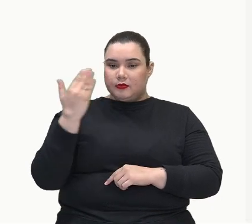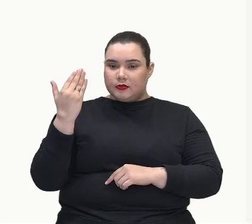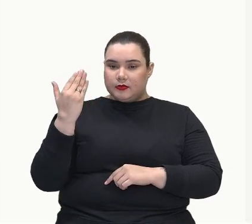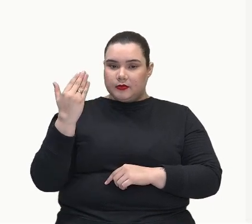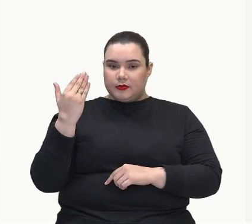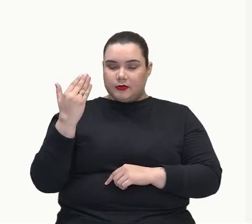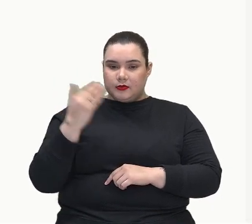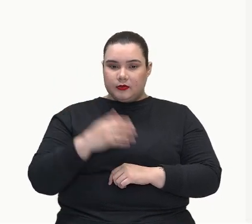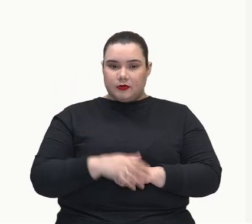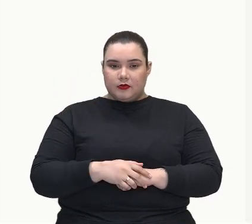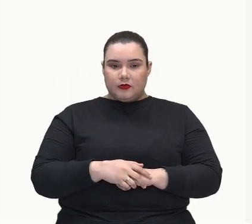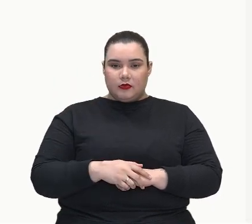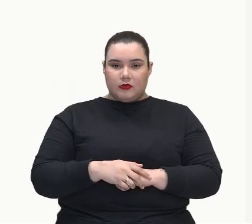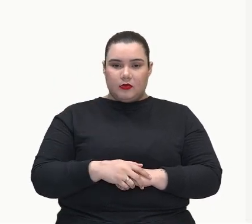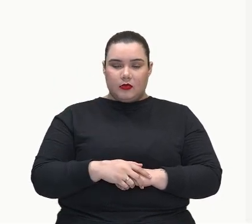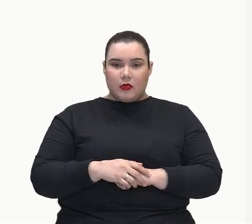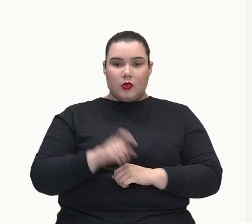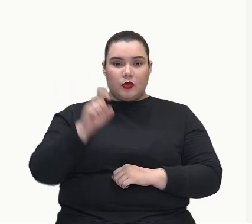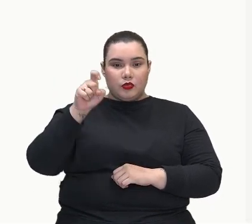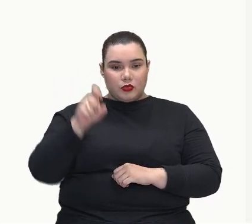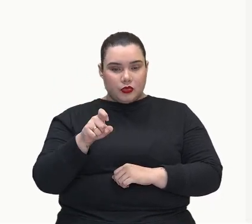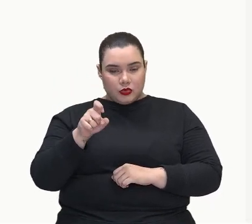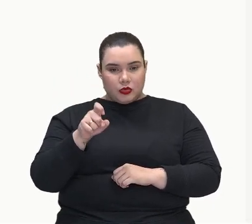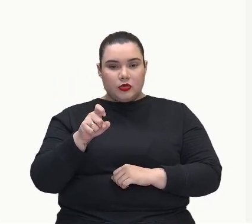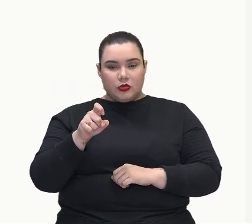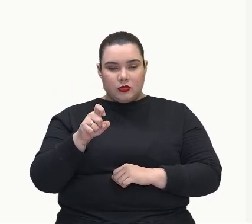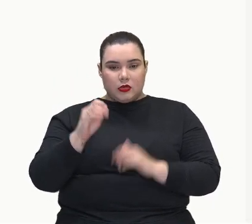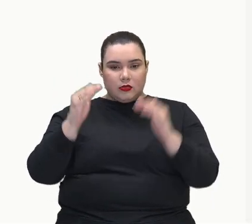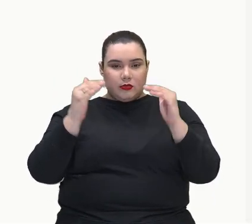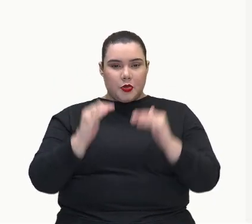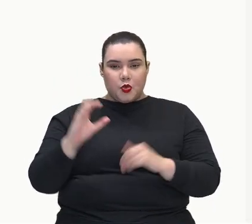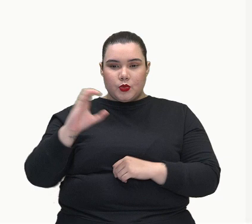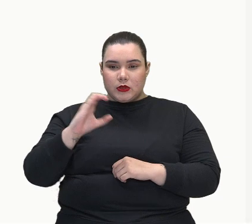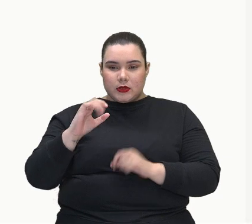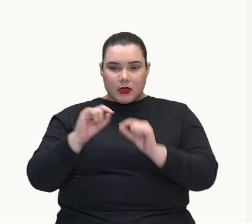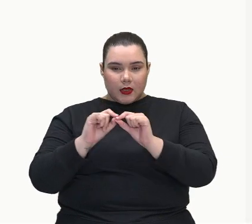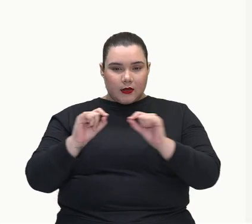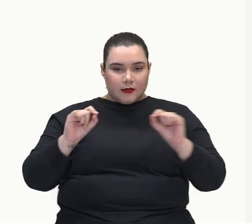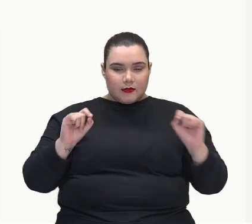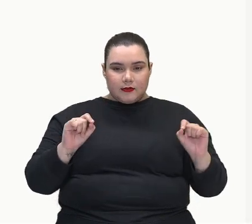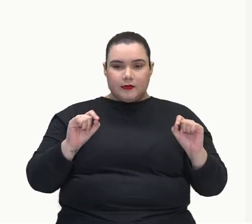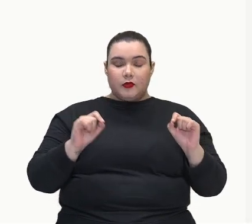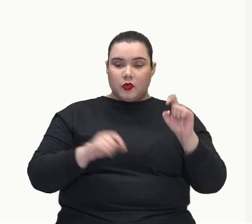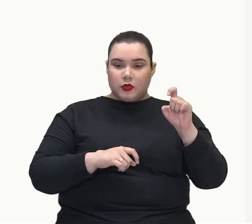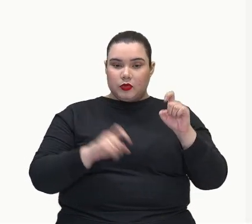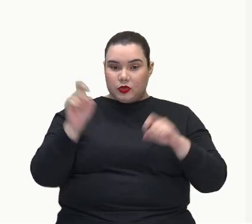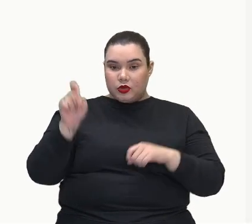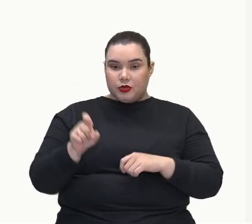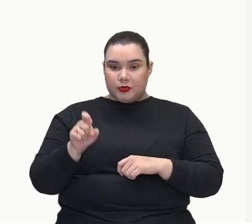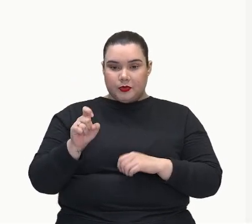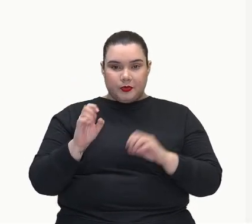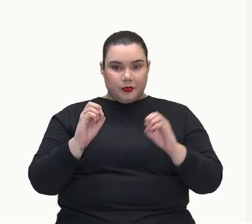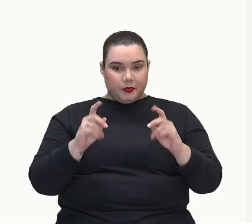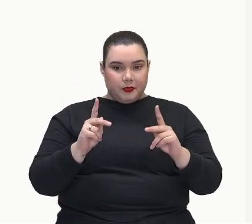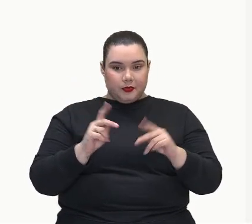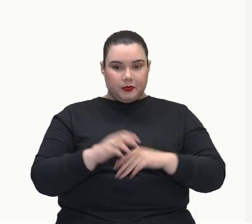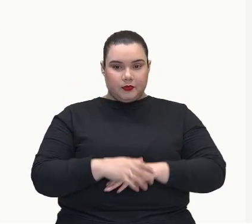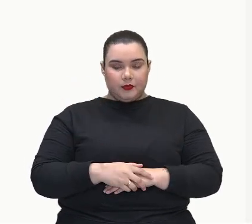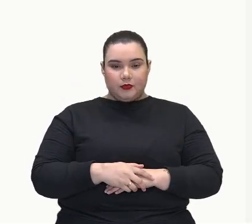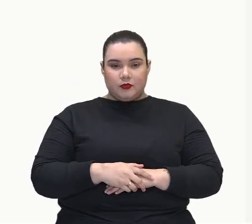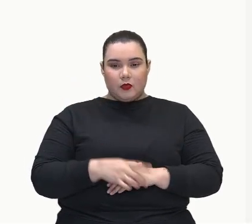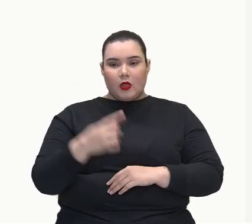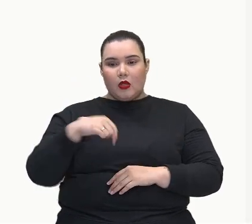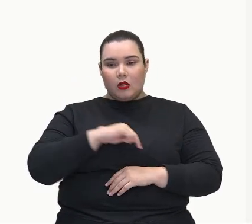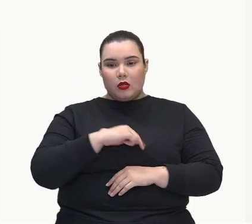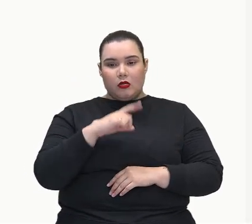x vai ser aqui e o x vai ser esse valor aqui, correto? A gente está